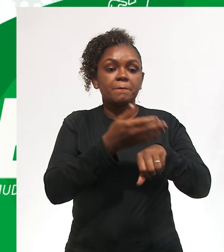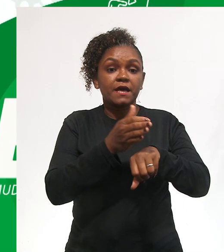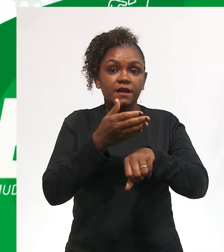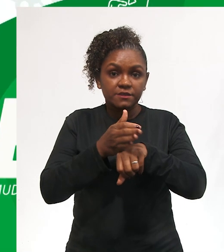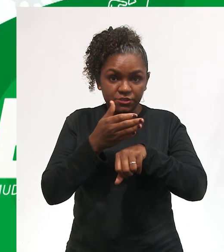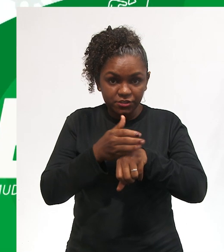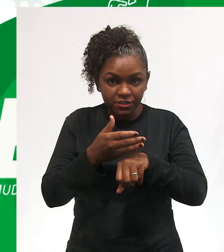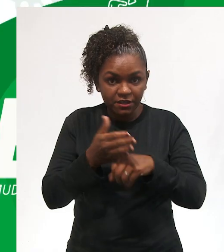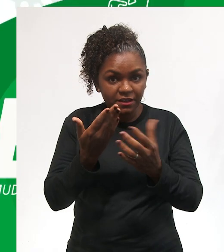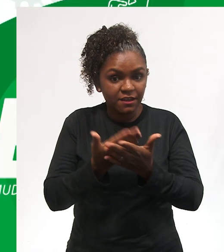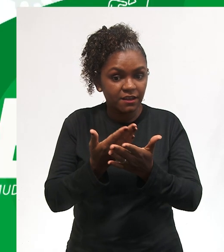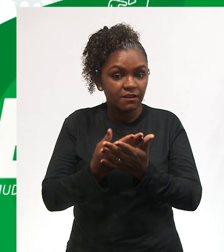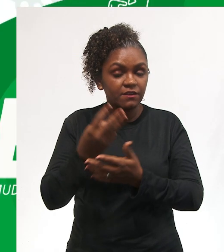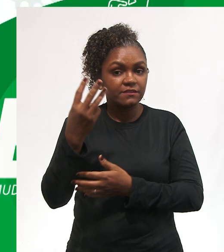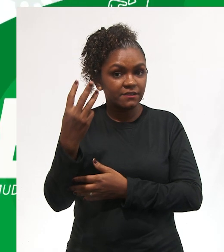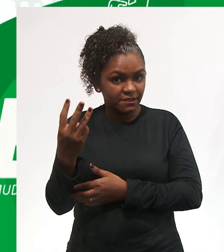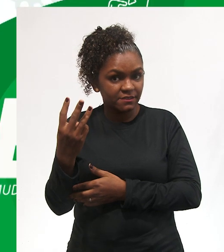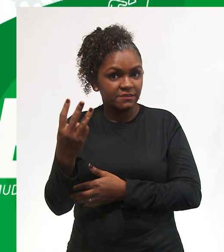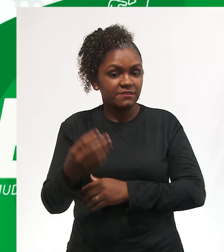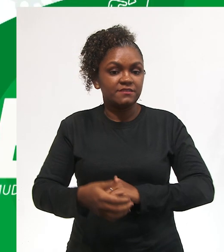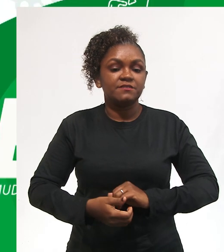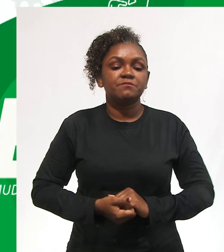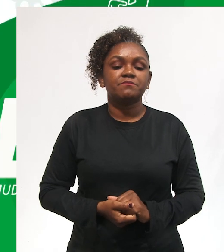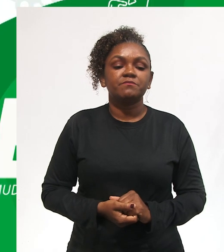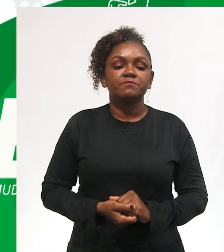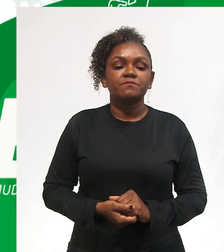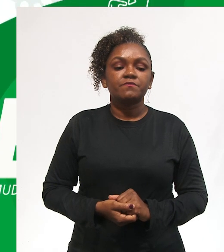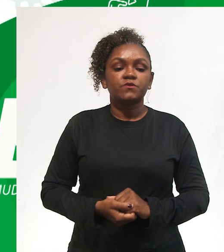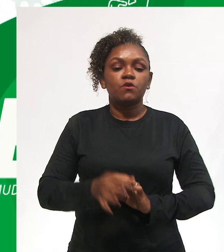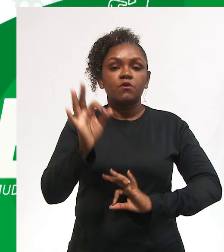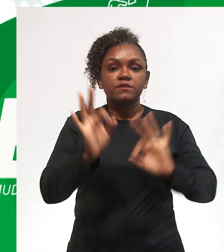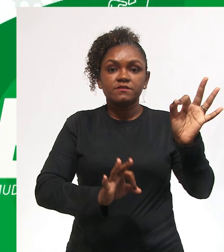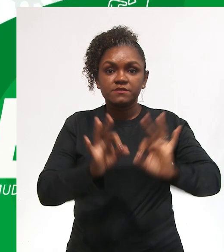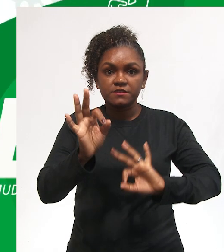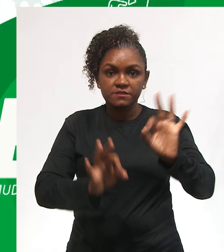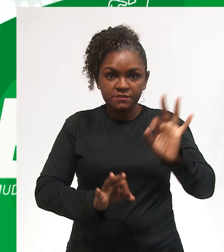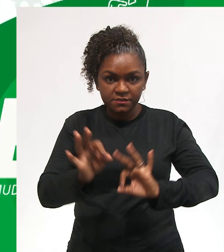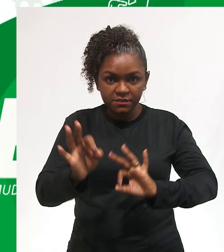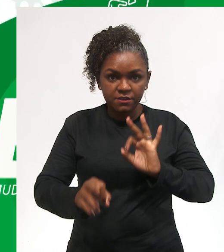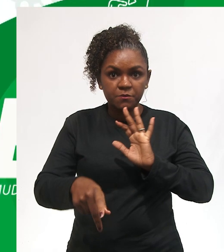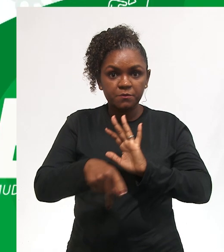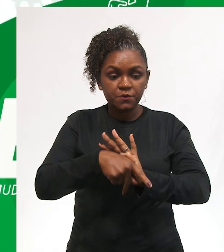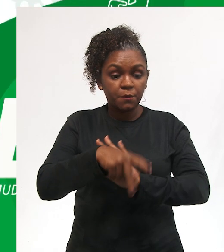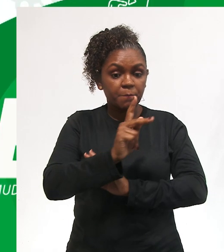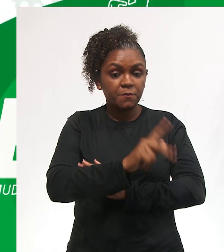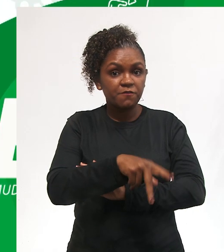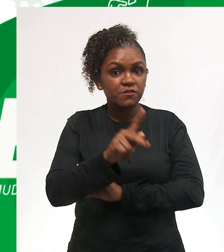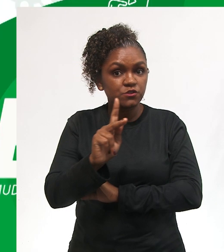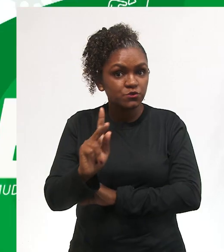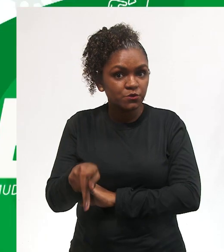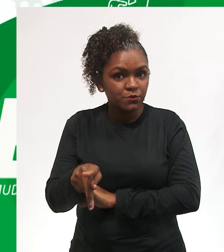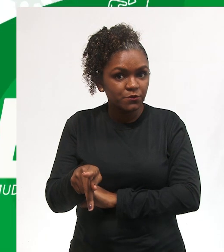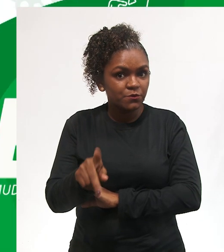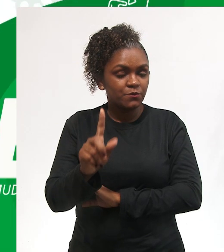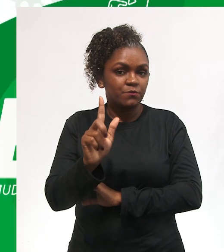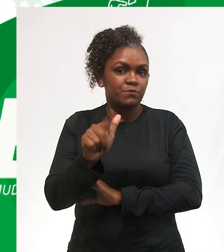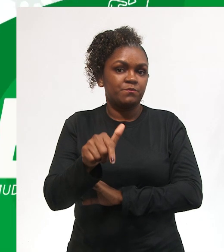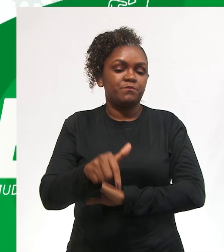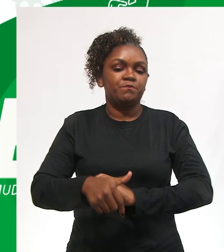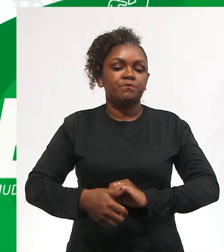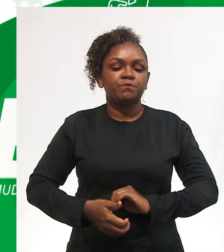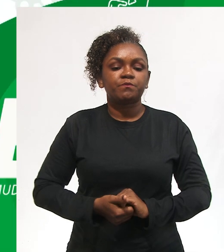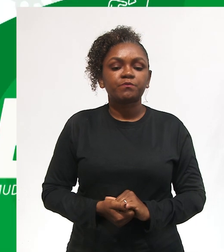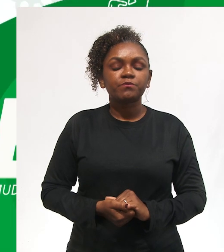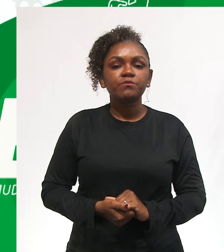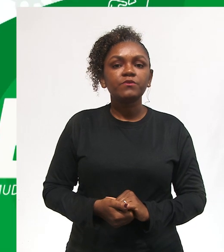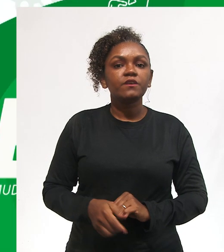aula agora é a aula 3, Organização do Trabalho Docente. Então a gente vai falar principalmente, né, do nosso trabalho aí como docente,